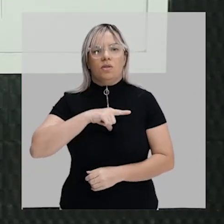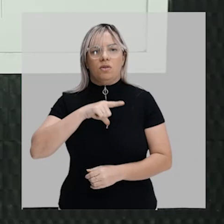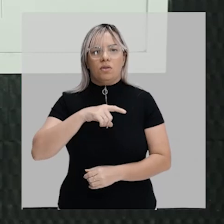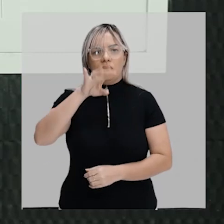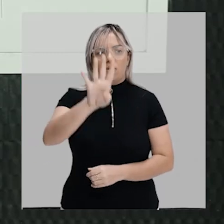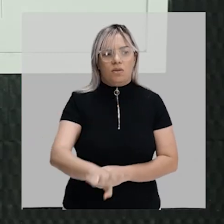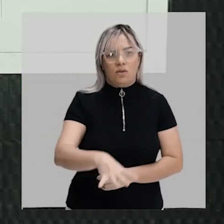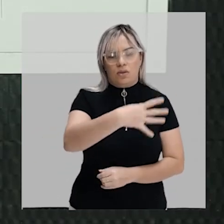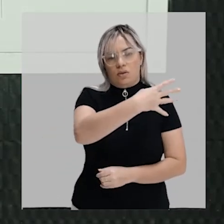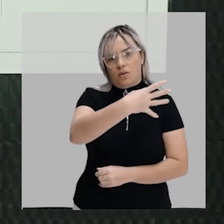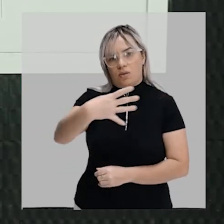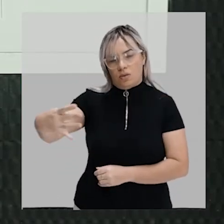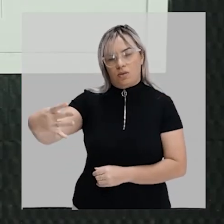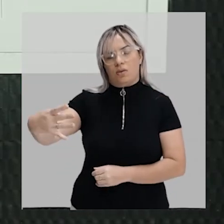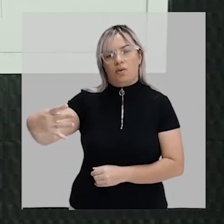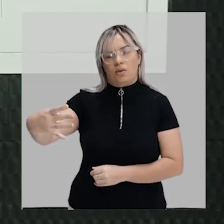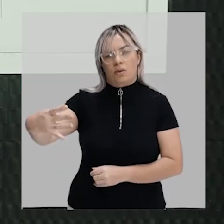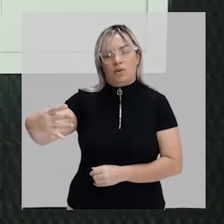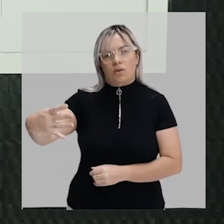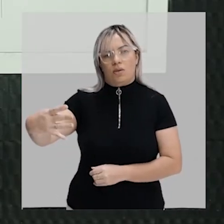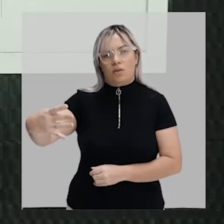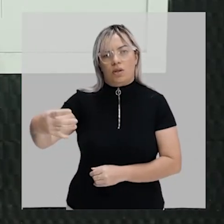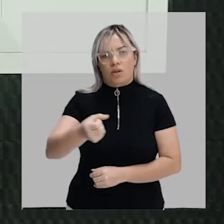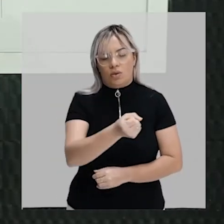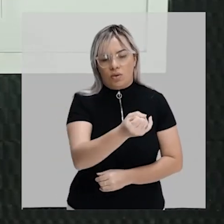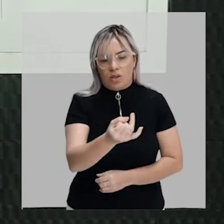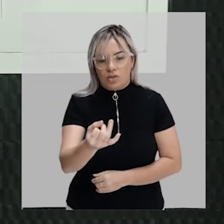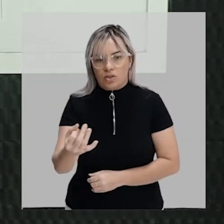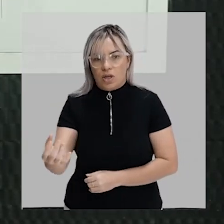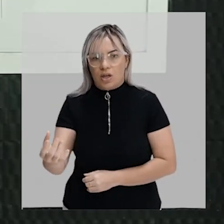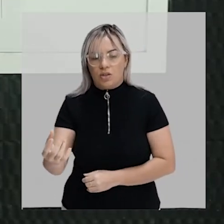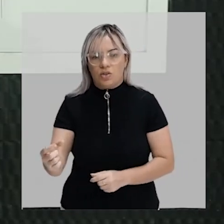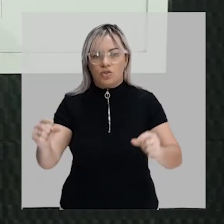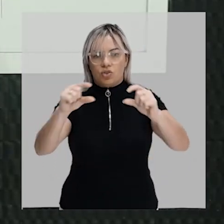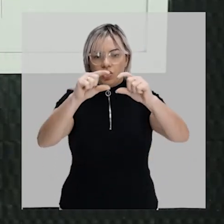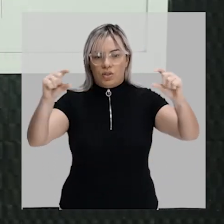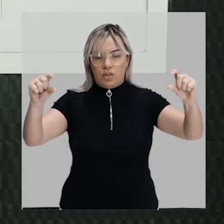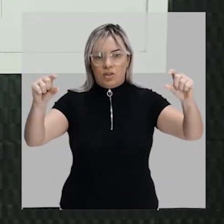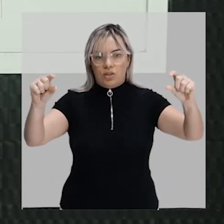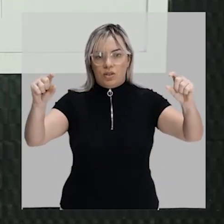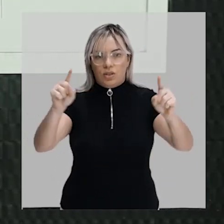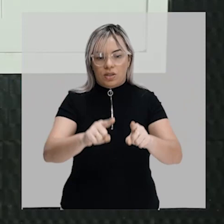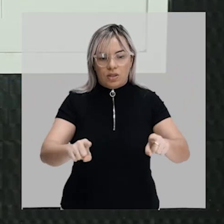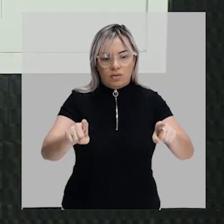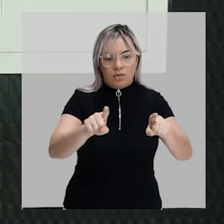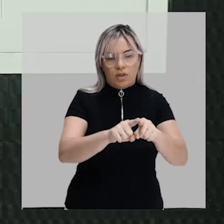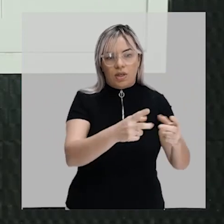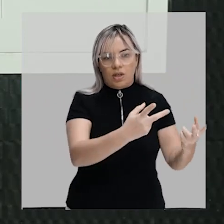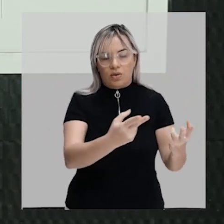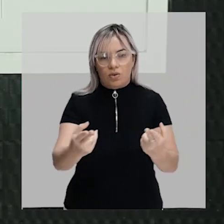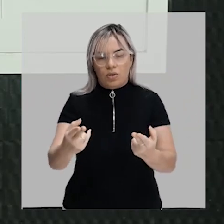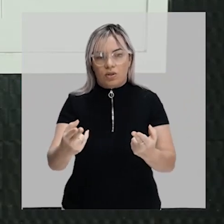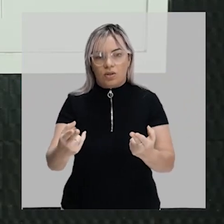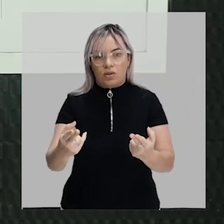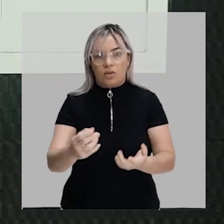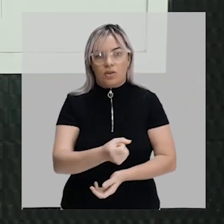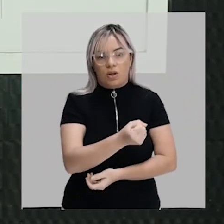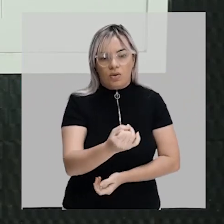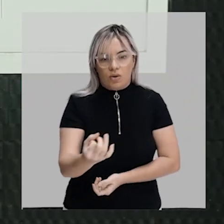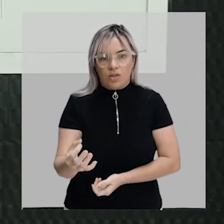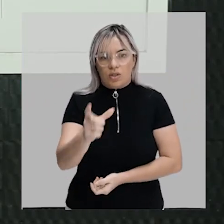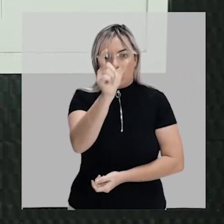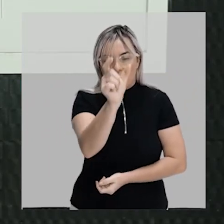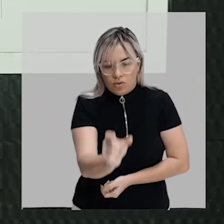uma matriz que o número de linhas dessa Matriz ela coincide com o número de